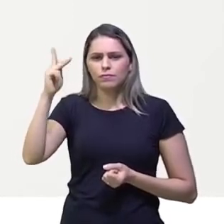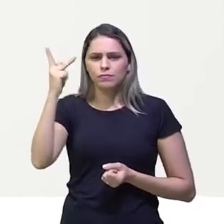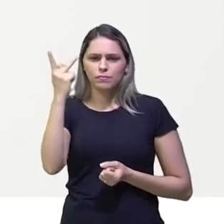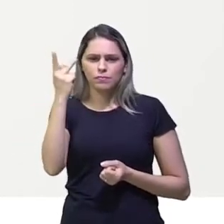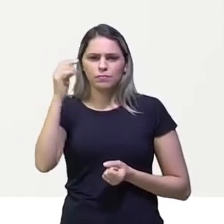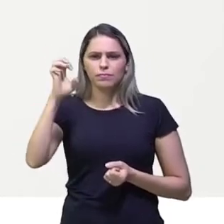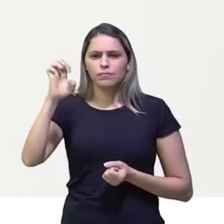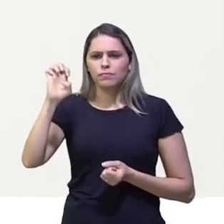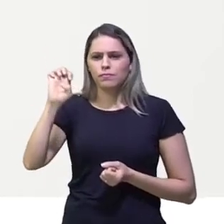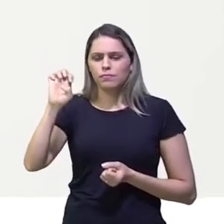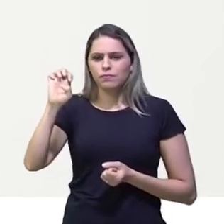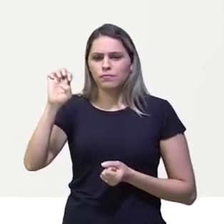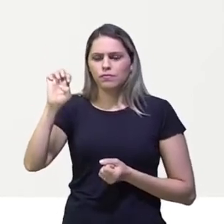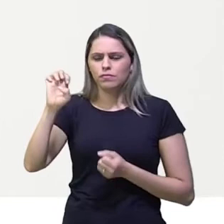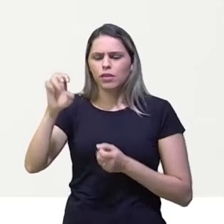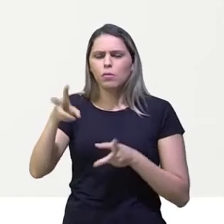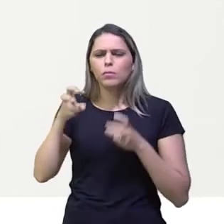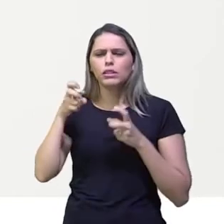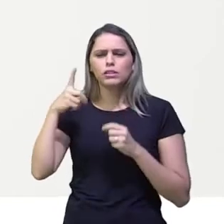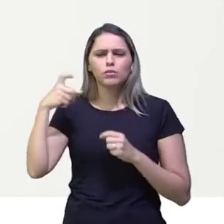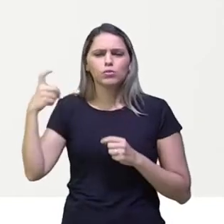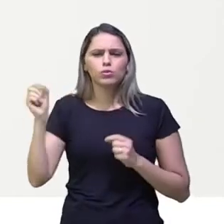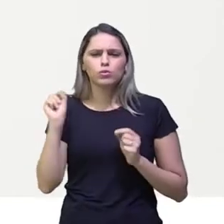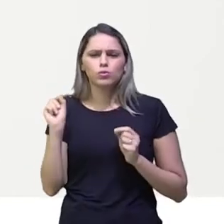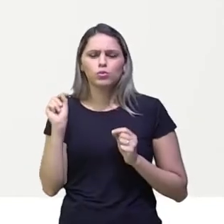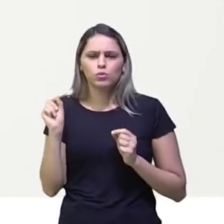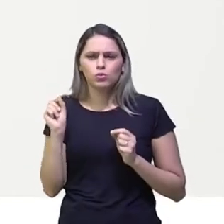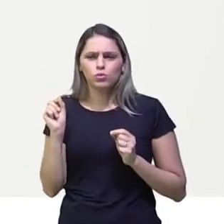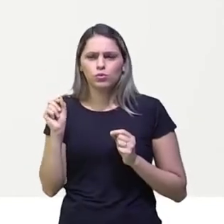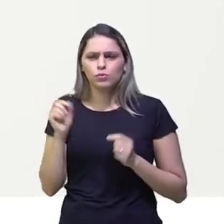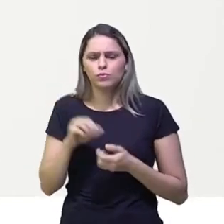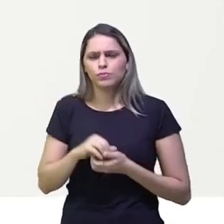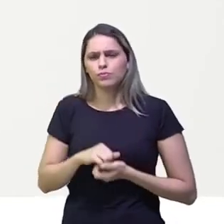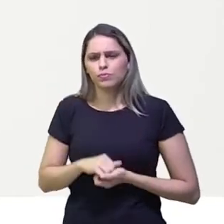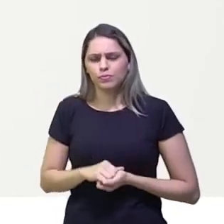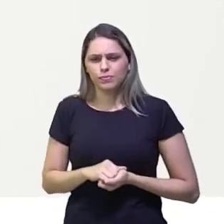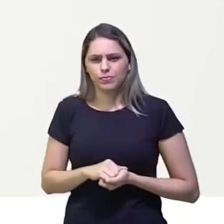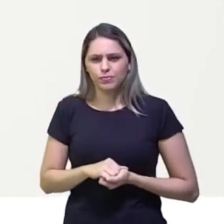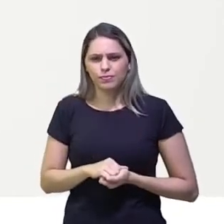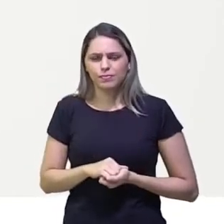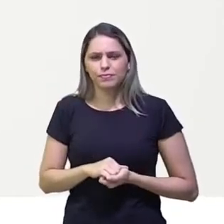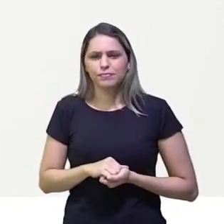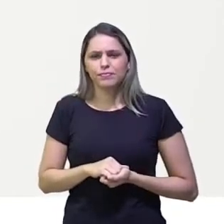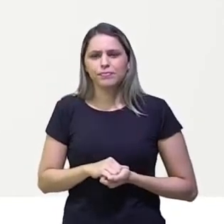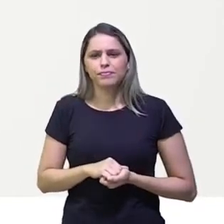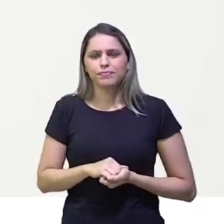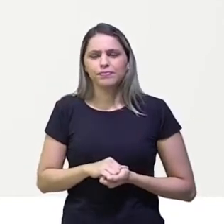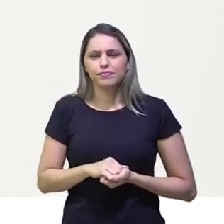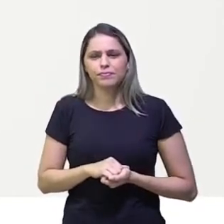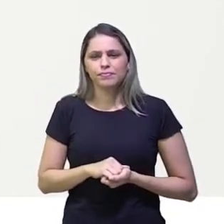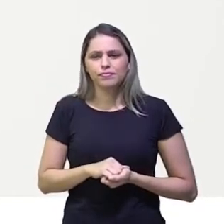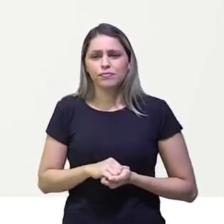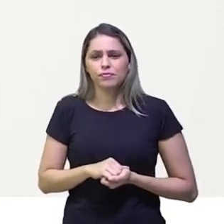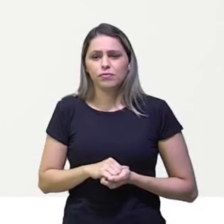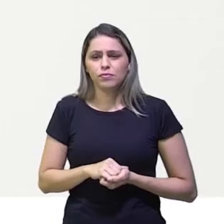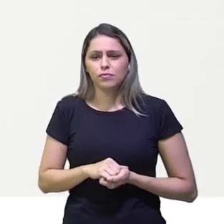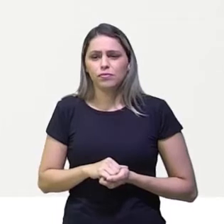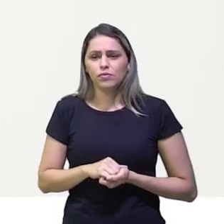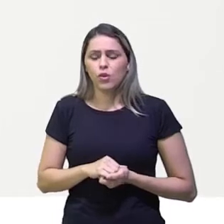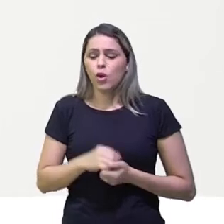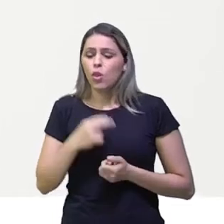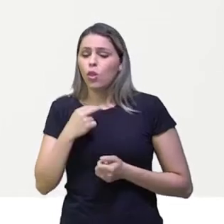De, olha o som, de, dedoche, tá bom? Não confundam